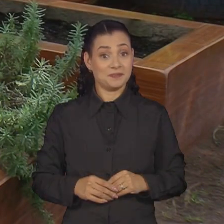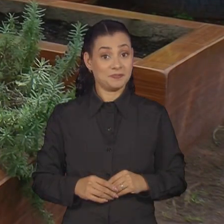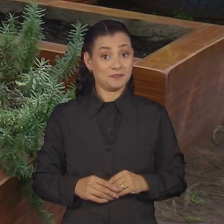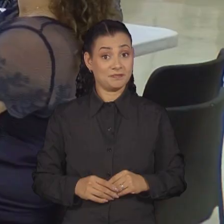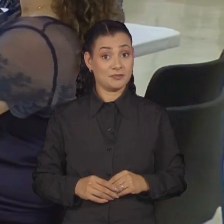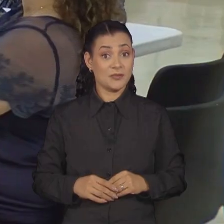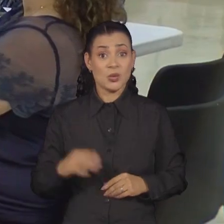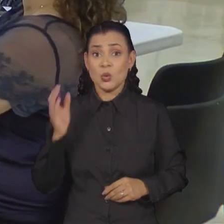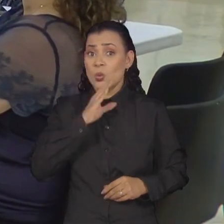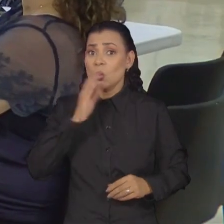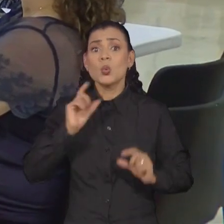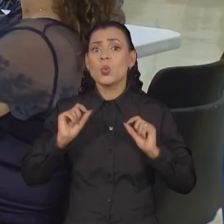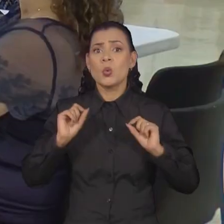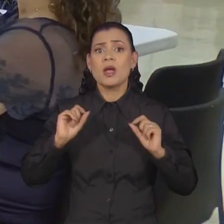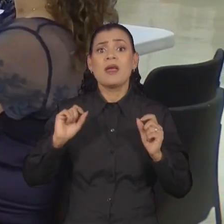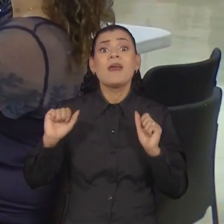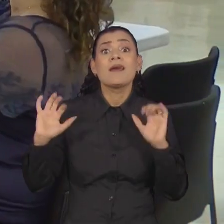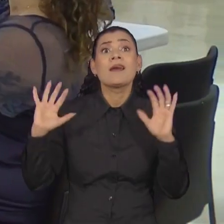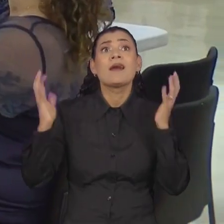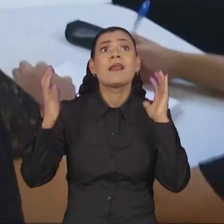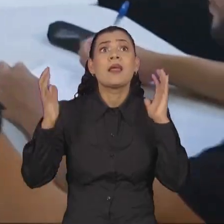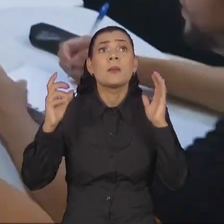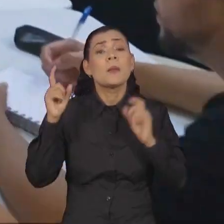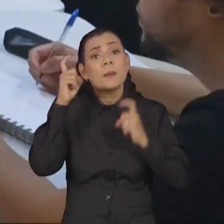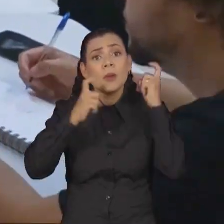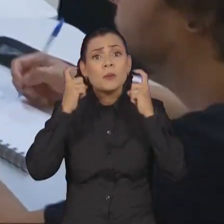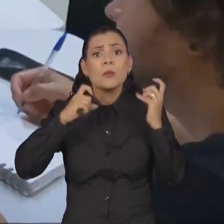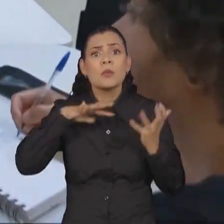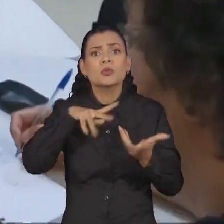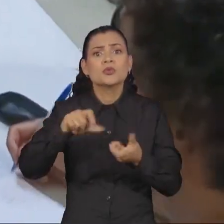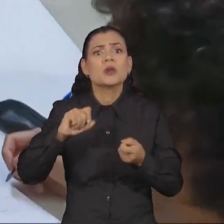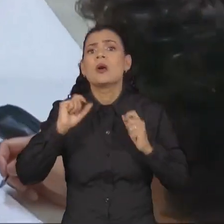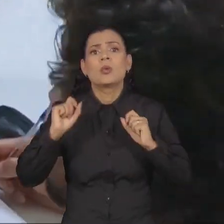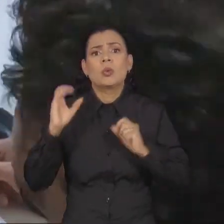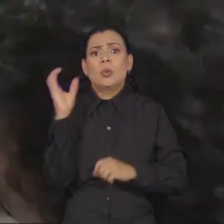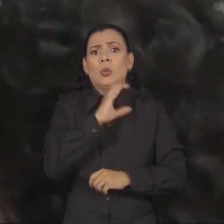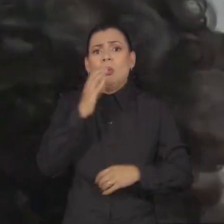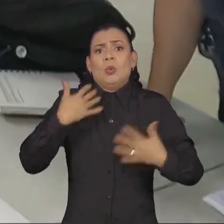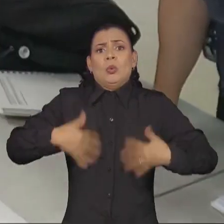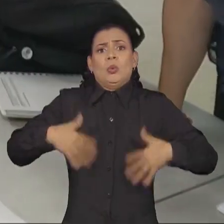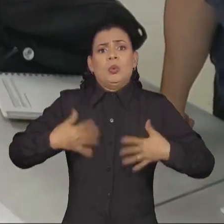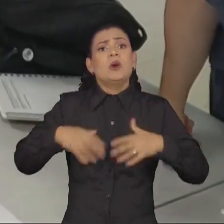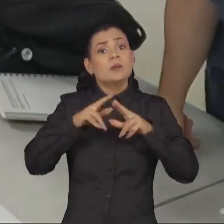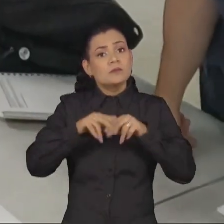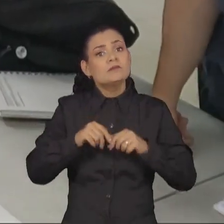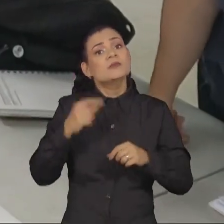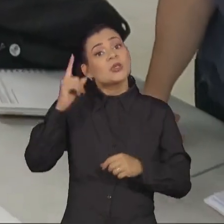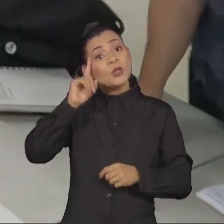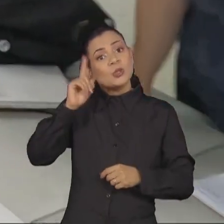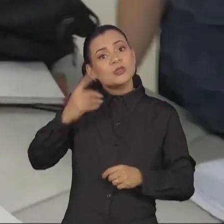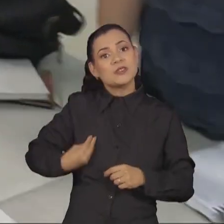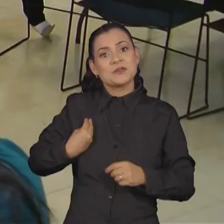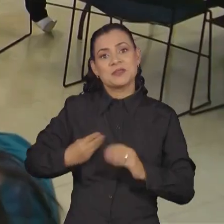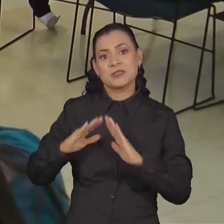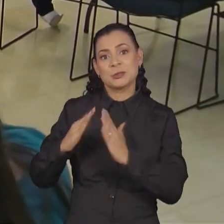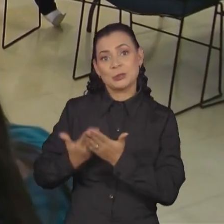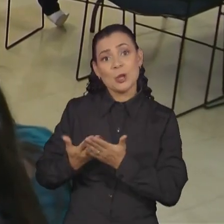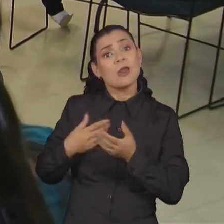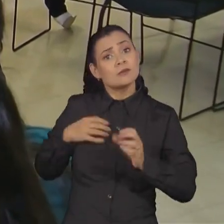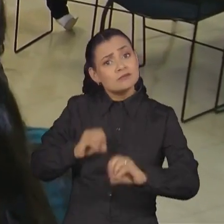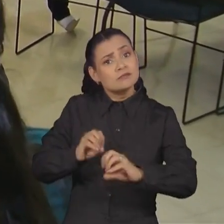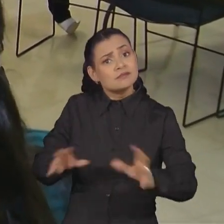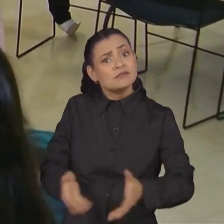Emergência climática, o assunto que é preocupação mundial, está sendo trabalhado também no dia a dia dentro da sala de aula. A